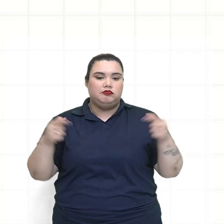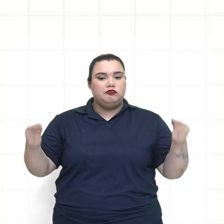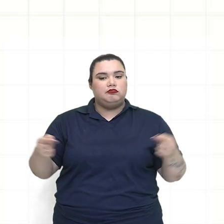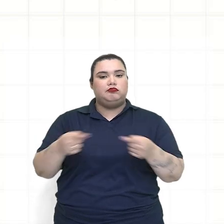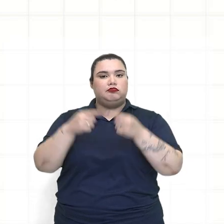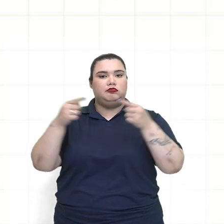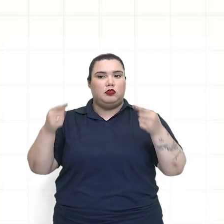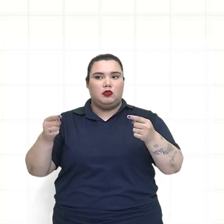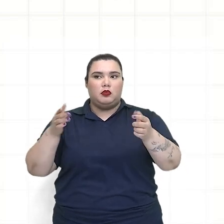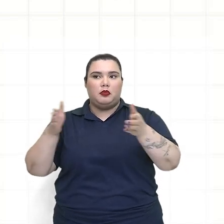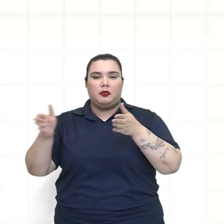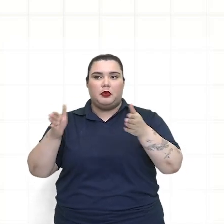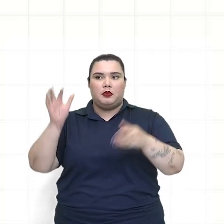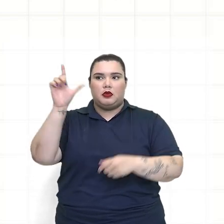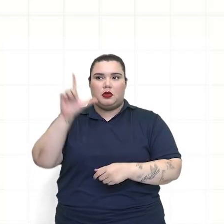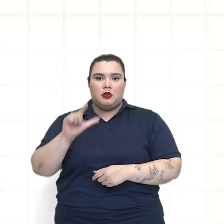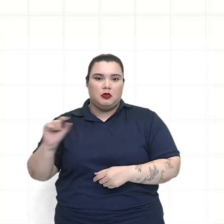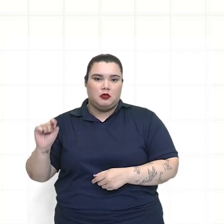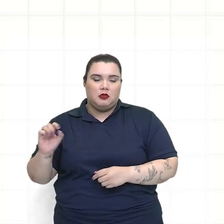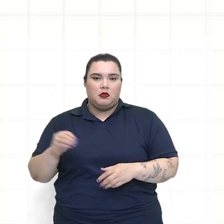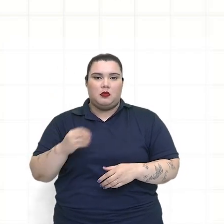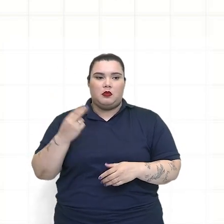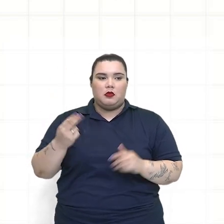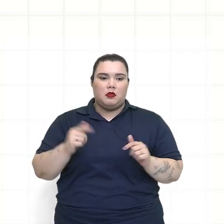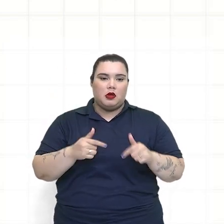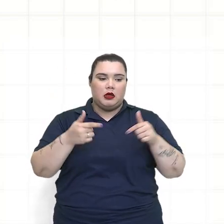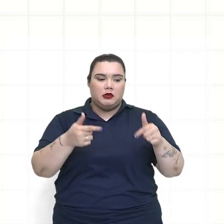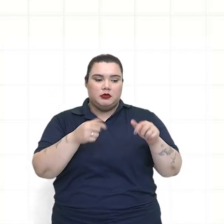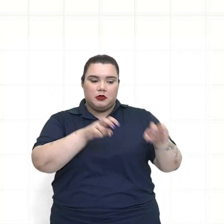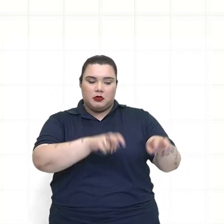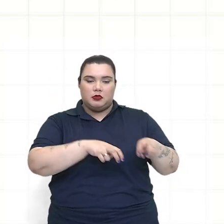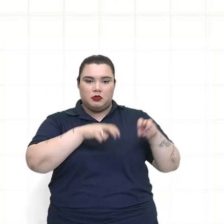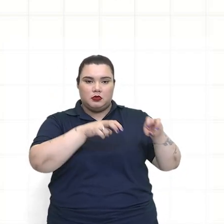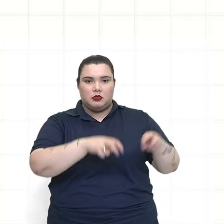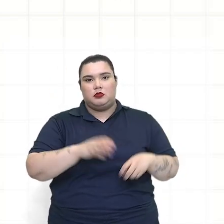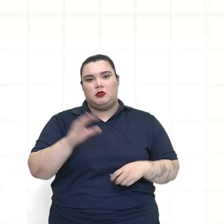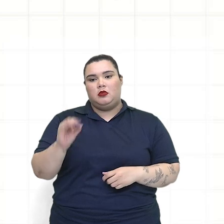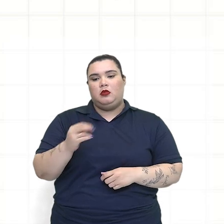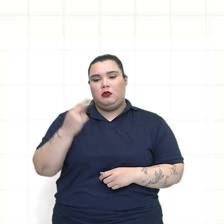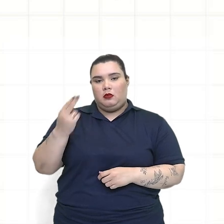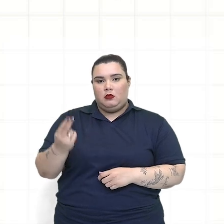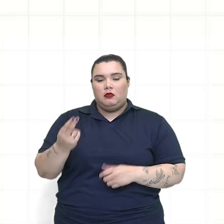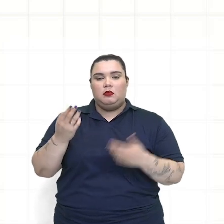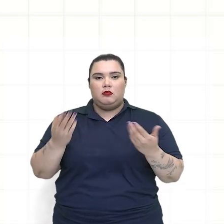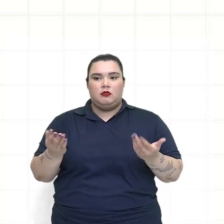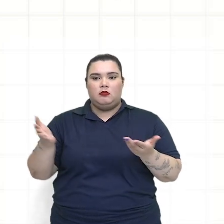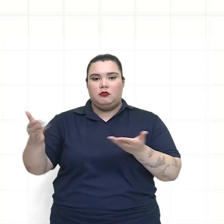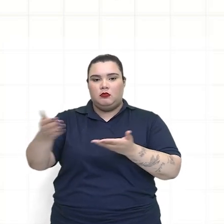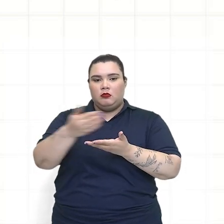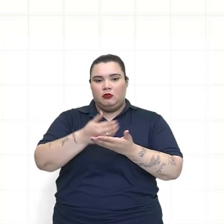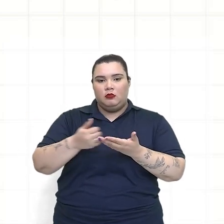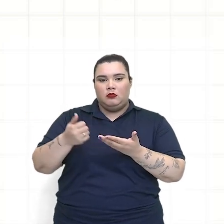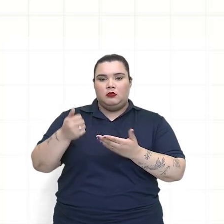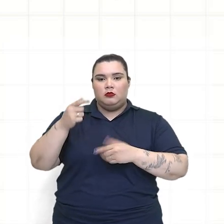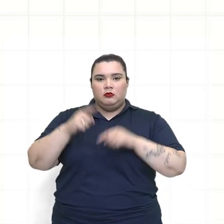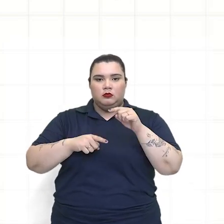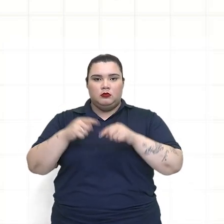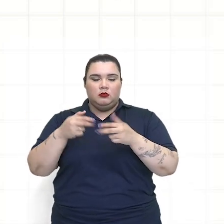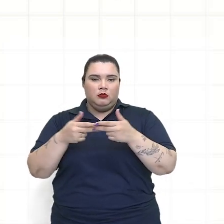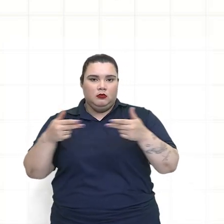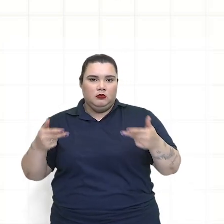atividades em específicas, ou fossem para praticar agricultura, ou para, né, fazer coletas de um